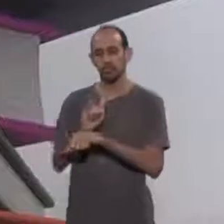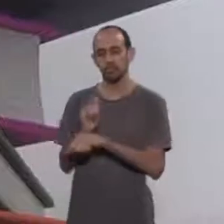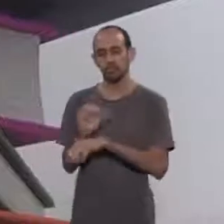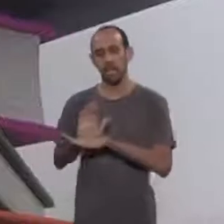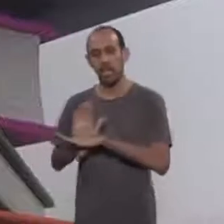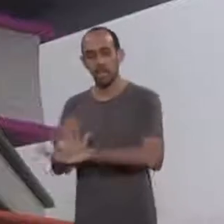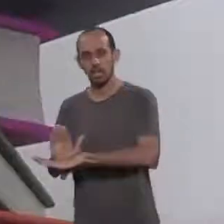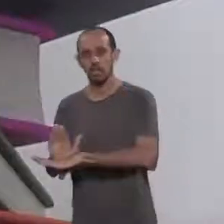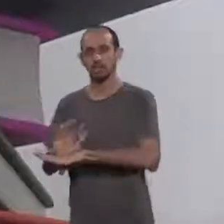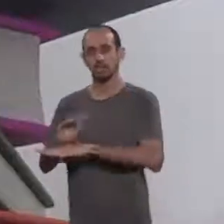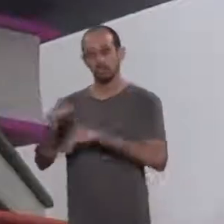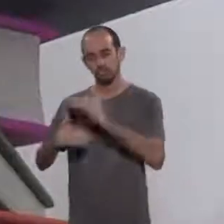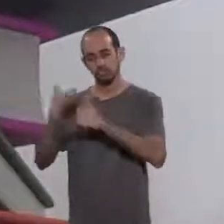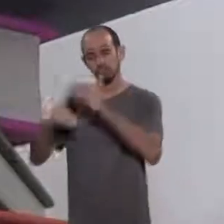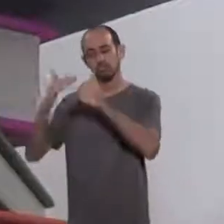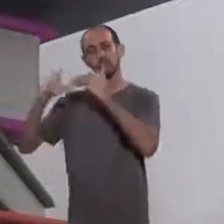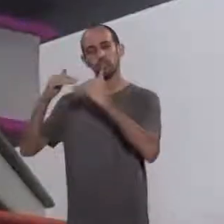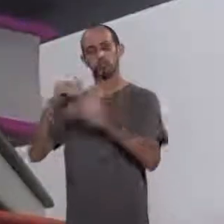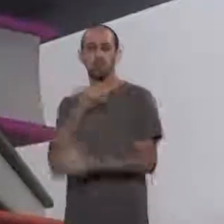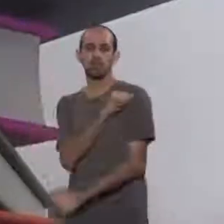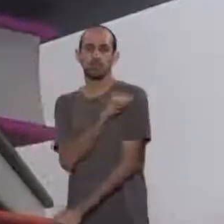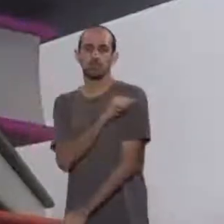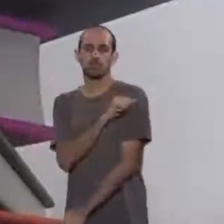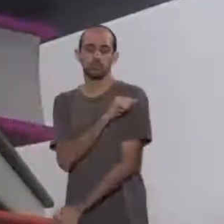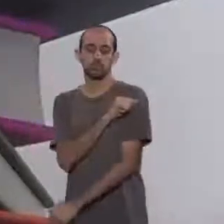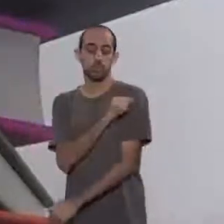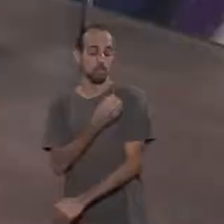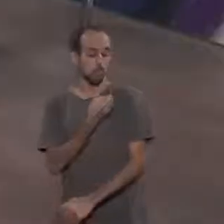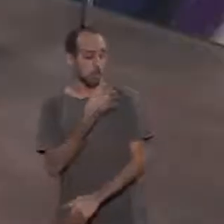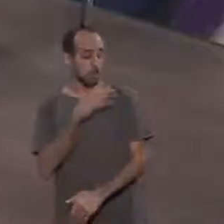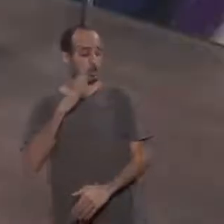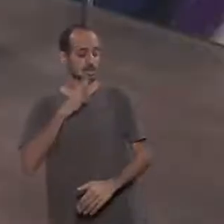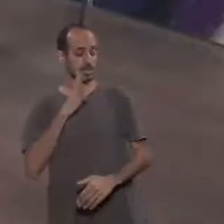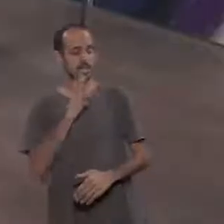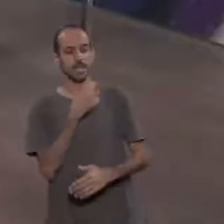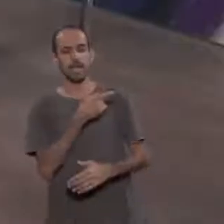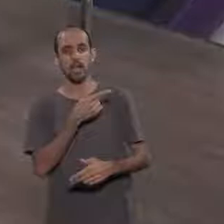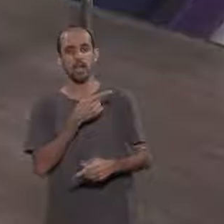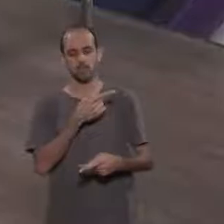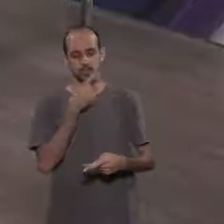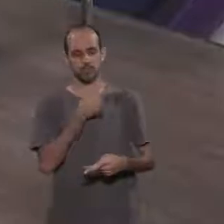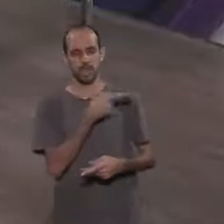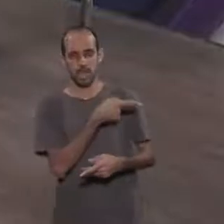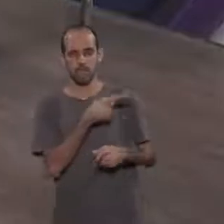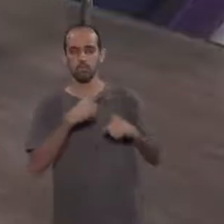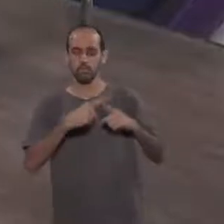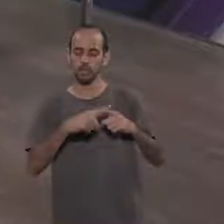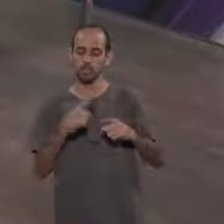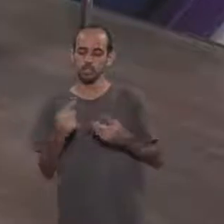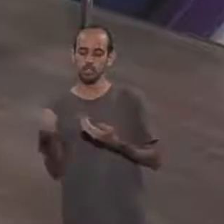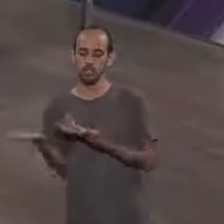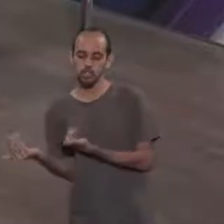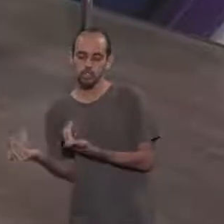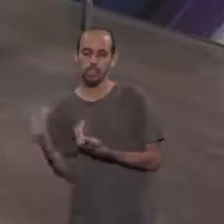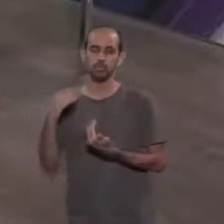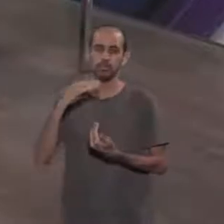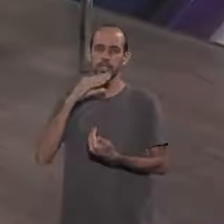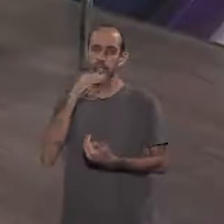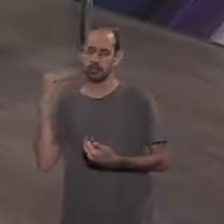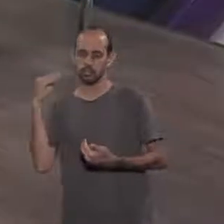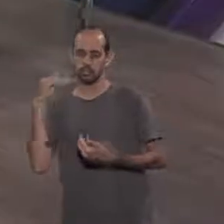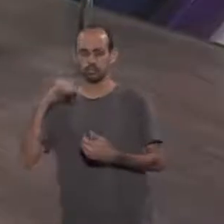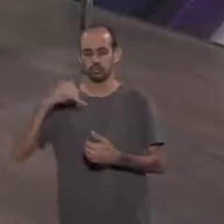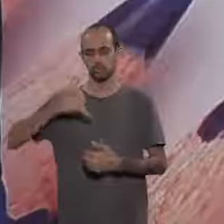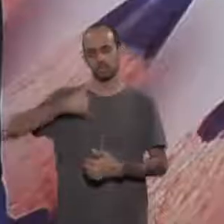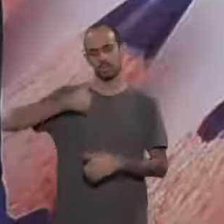forma para o desenvolvimento desses alunos. Muito legal essa tua fala, porque a gente sempre fica achando, né, jovens e adultos, quer dizer, a pessoa